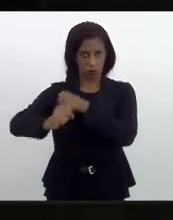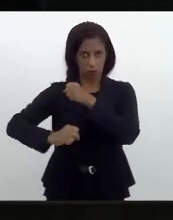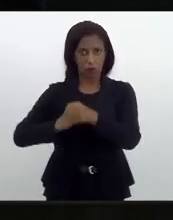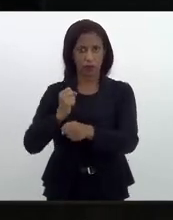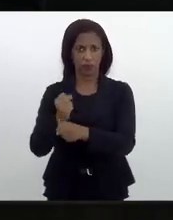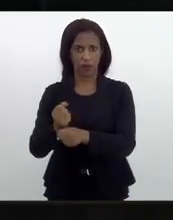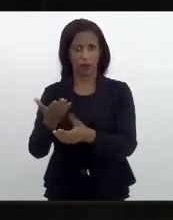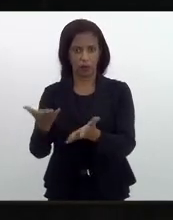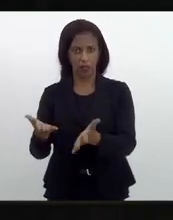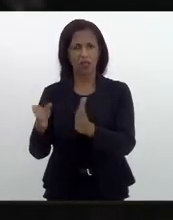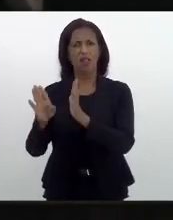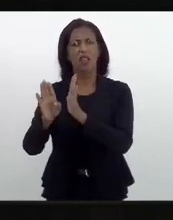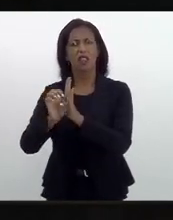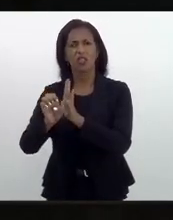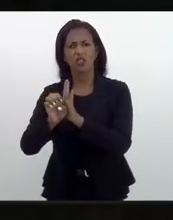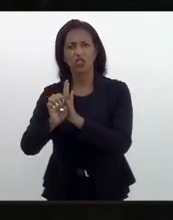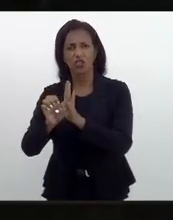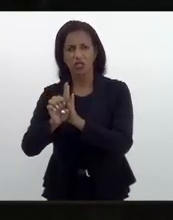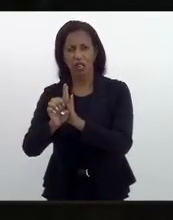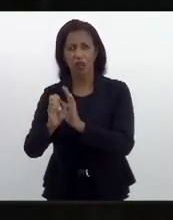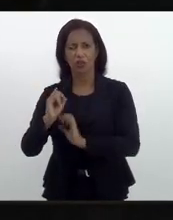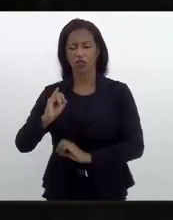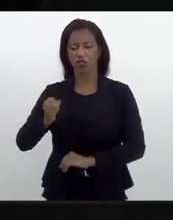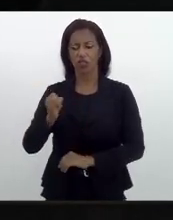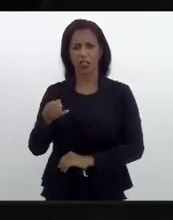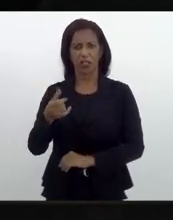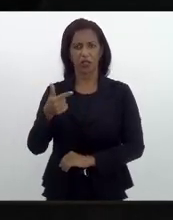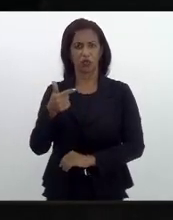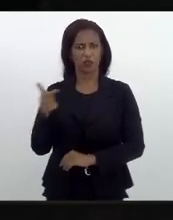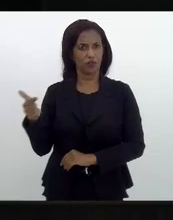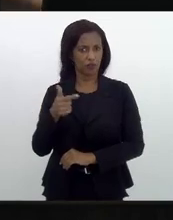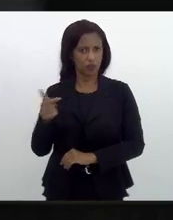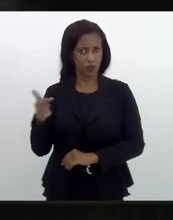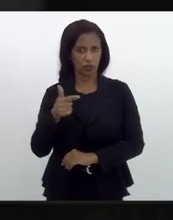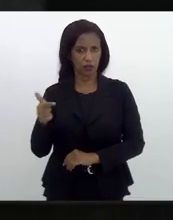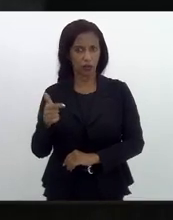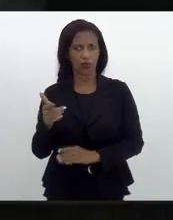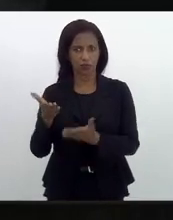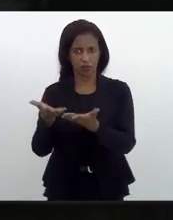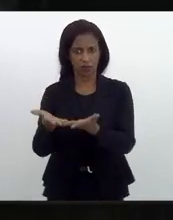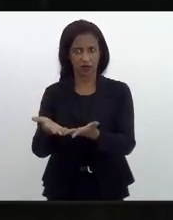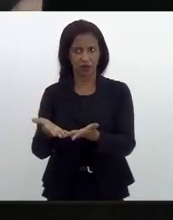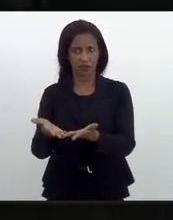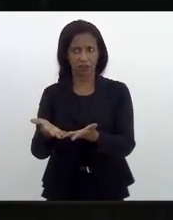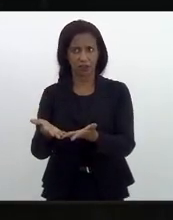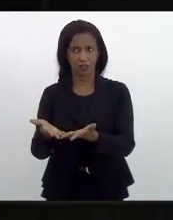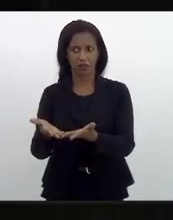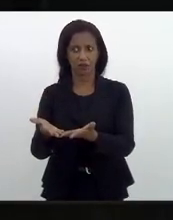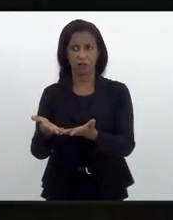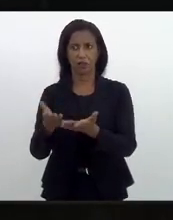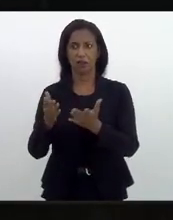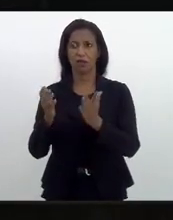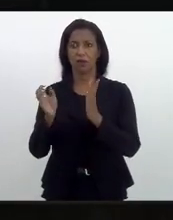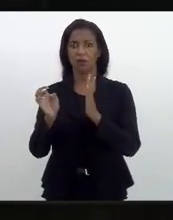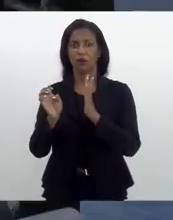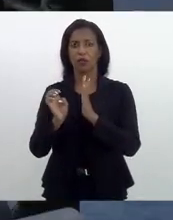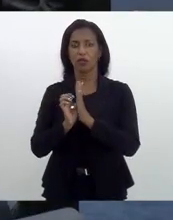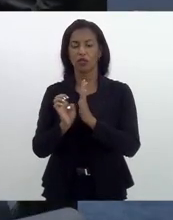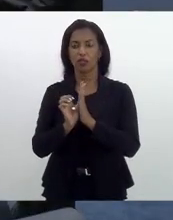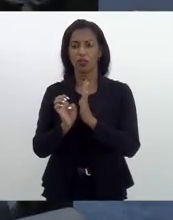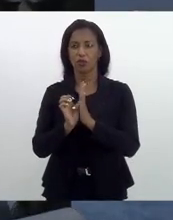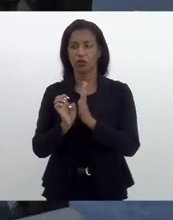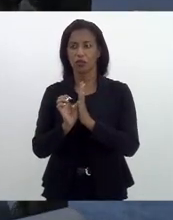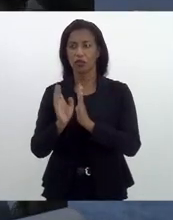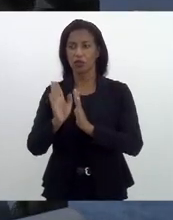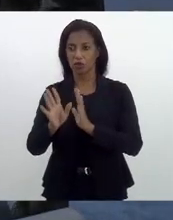que sairá o edital a partir de janeiro de 2022. Não está... É isso? O edital, presidente, ele